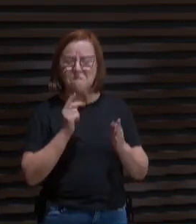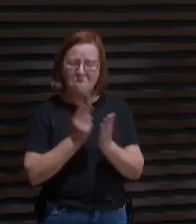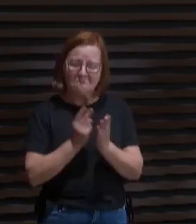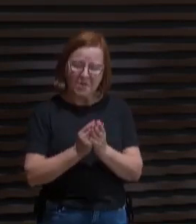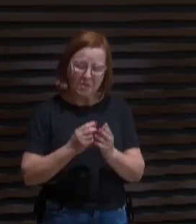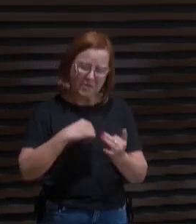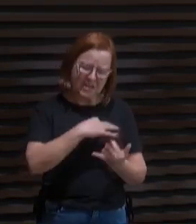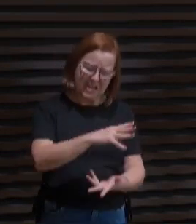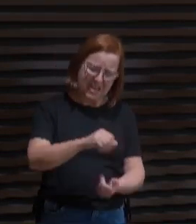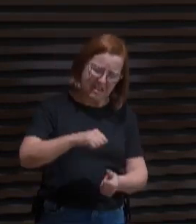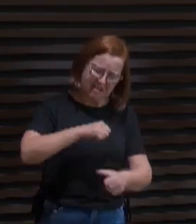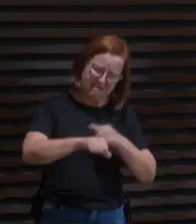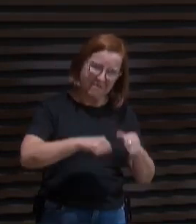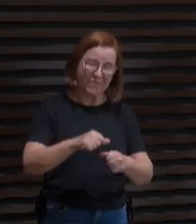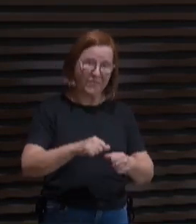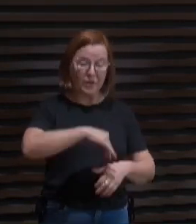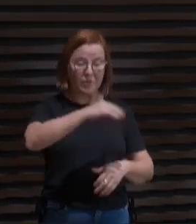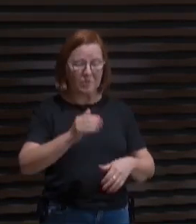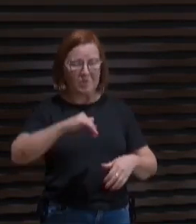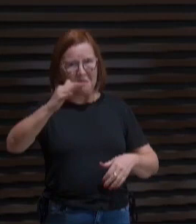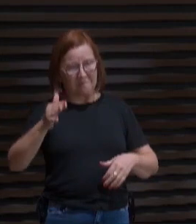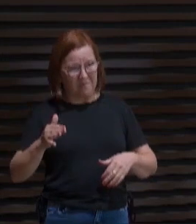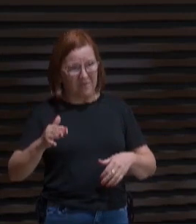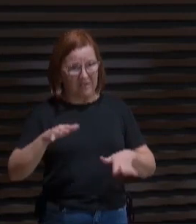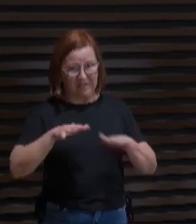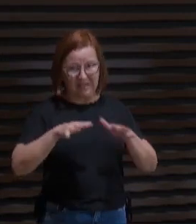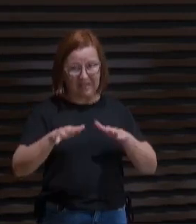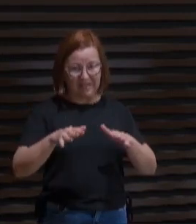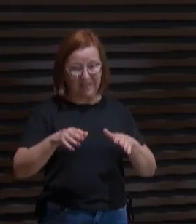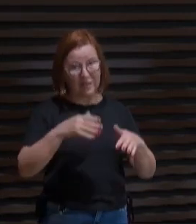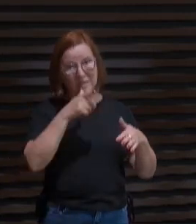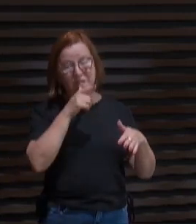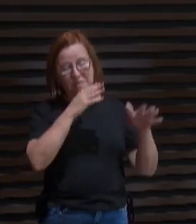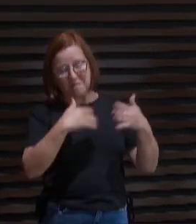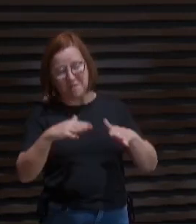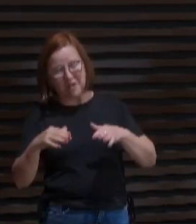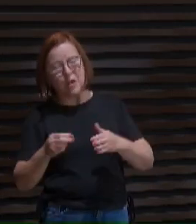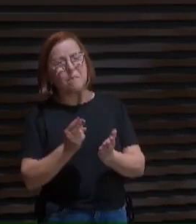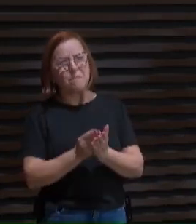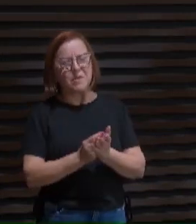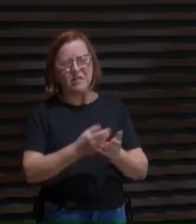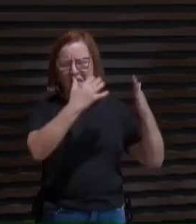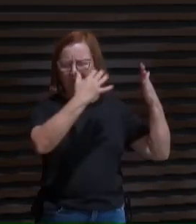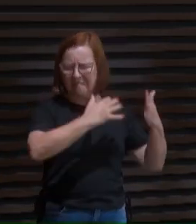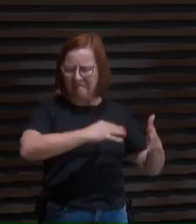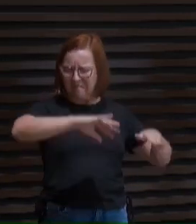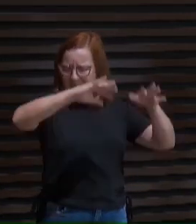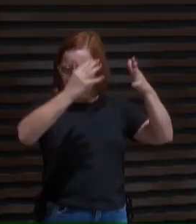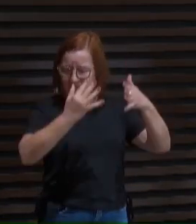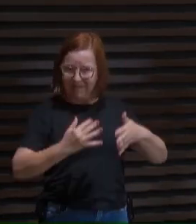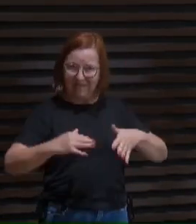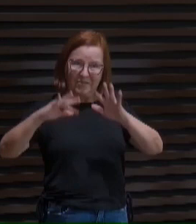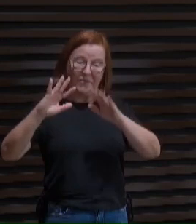transtorne e os montes se abalem no seio dos mares, ainda que as águas tumultuem e espumejem, e